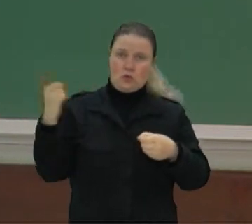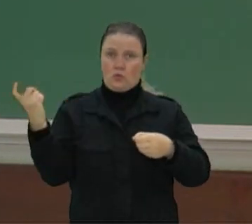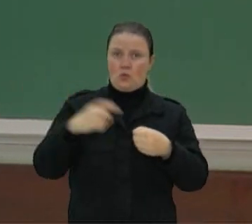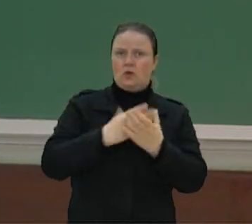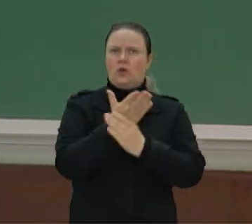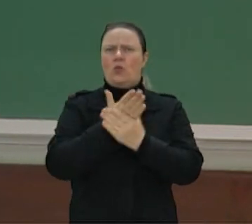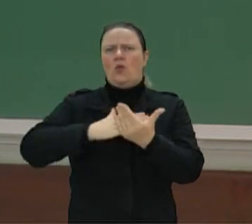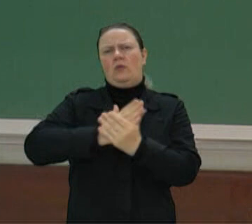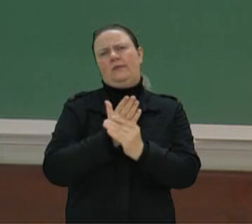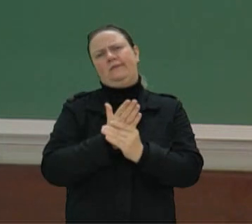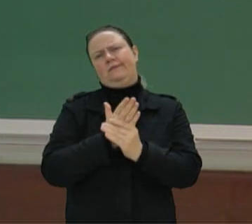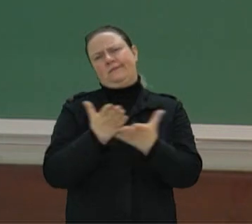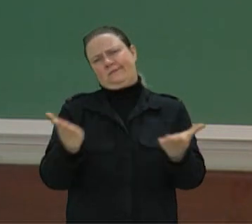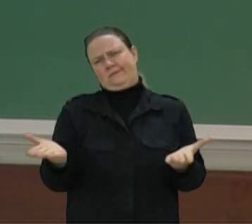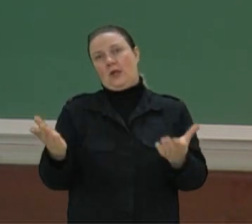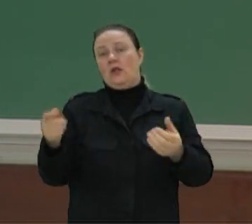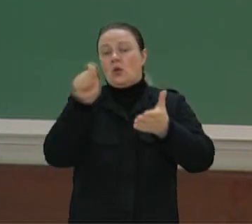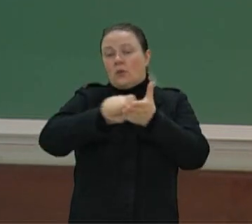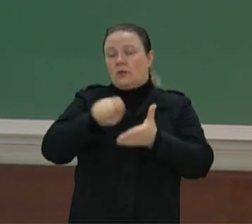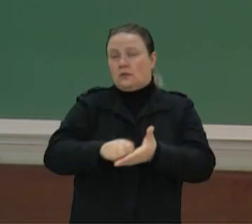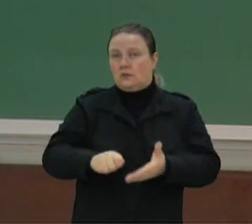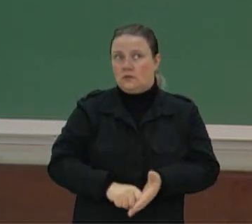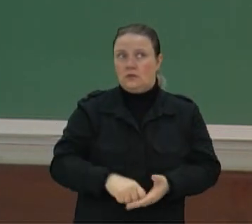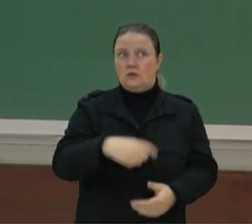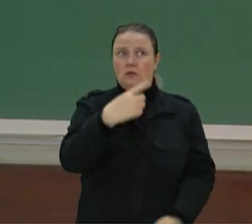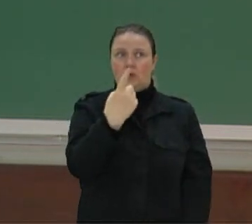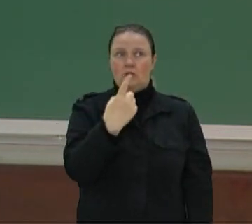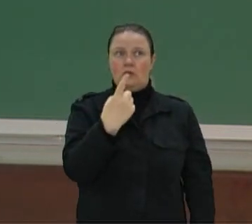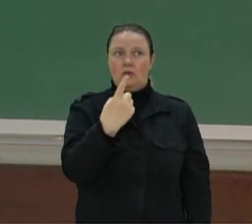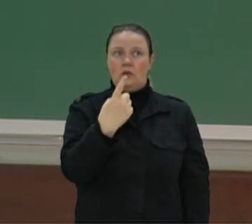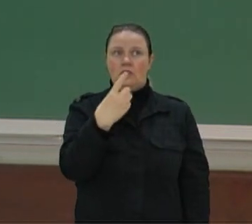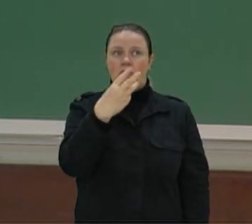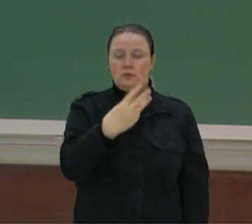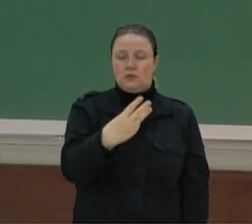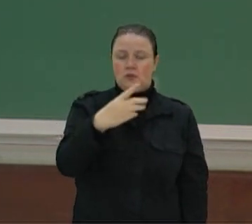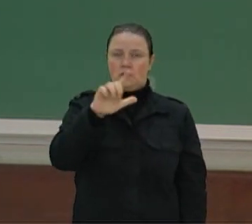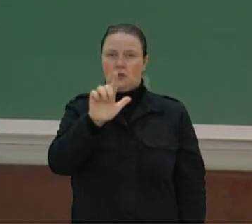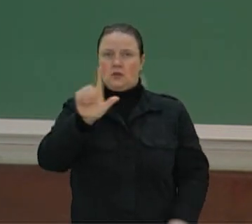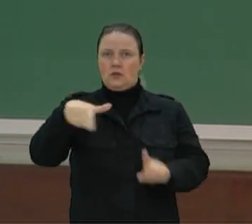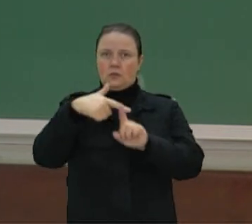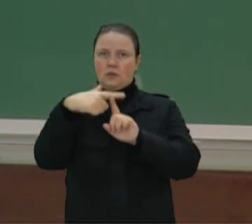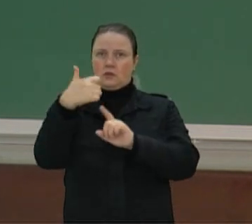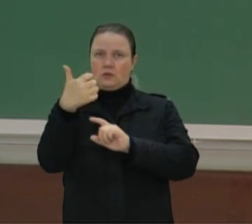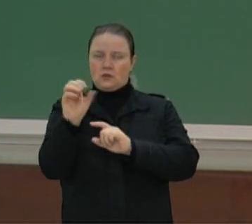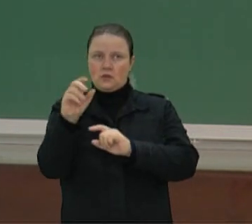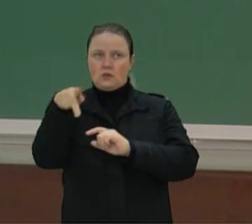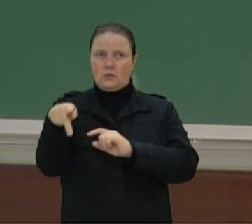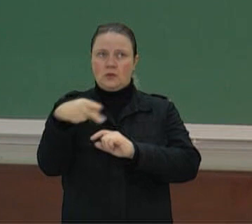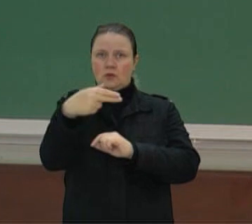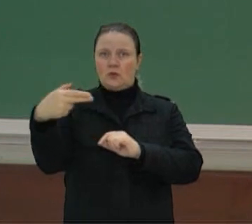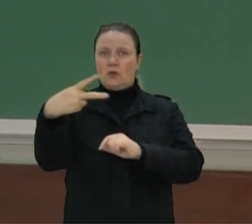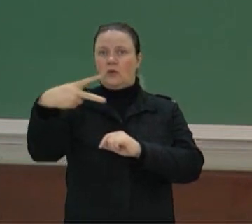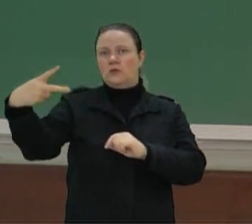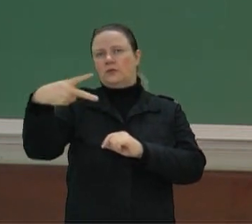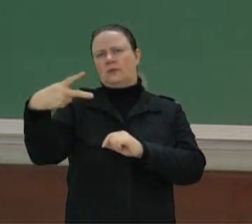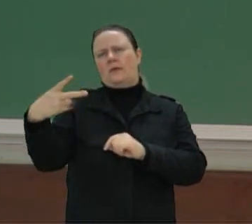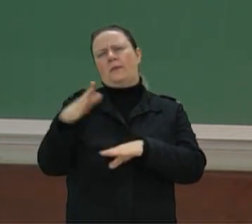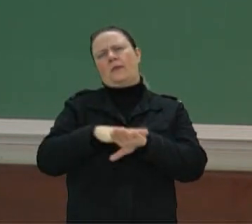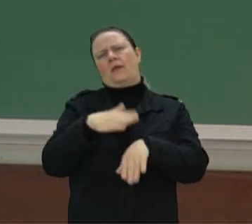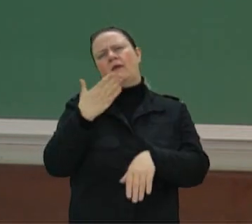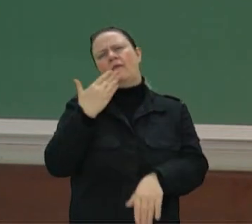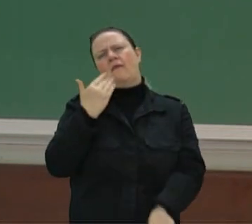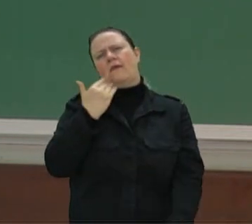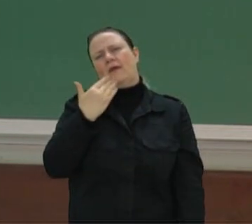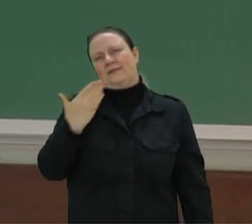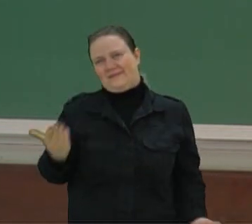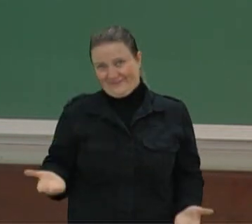Anote tudo bonitinho. Então, 1L mais 5P igual a 9, 3L mais 10P igual a 22. Muito mais fácil dessa